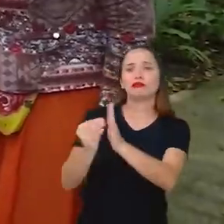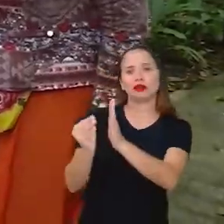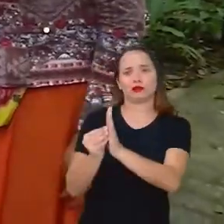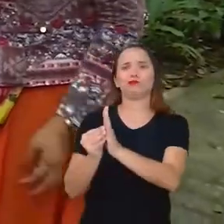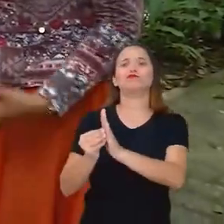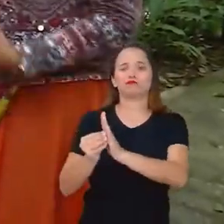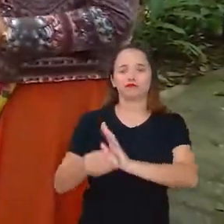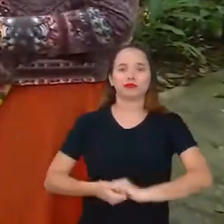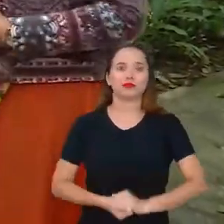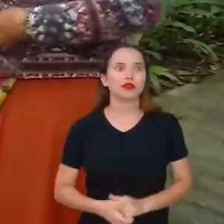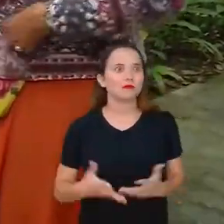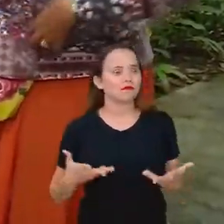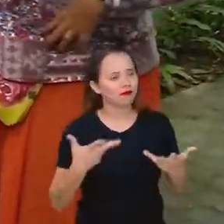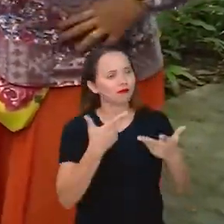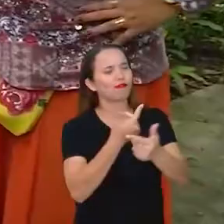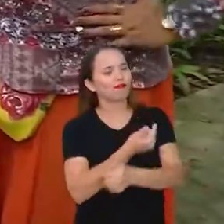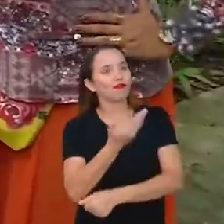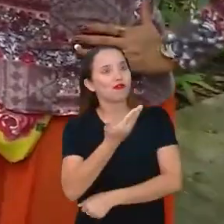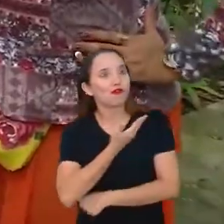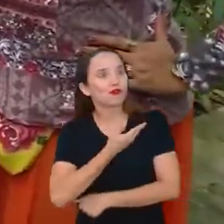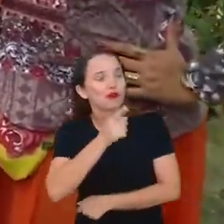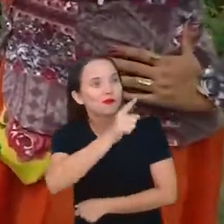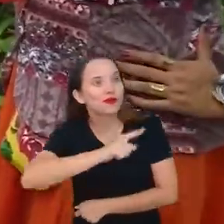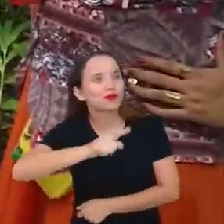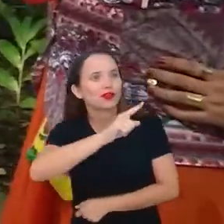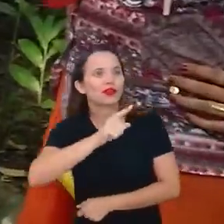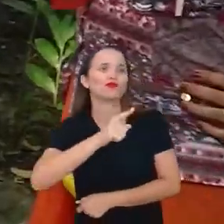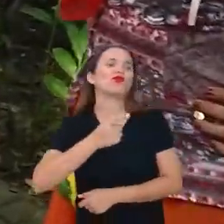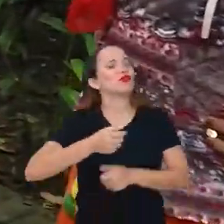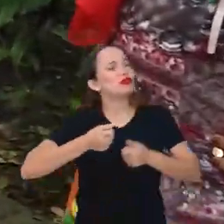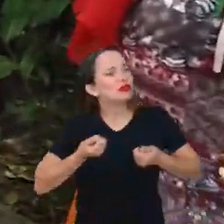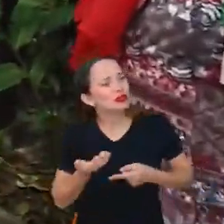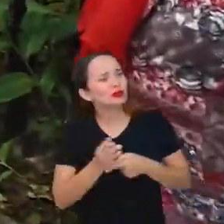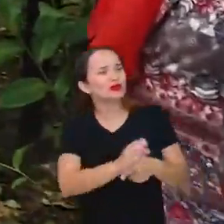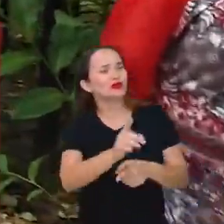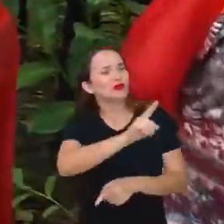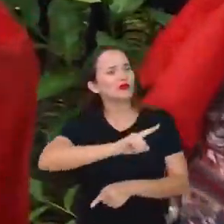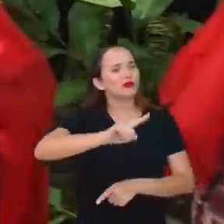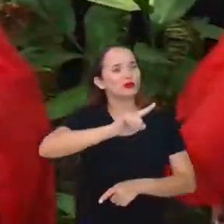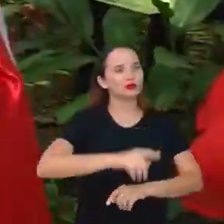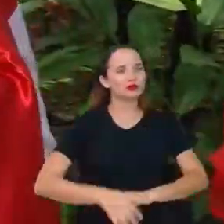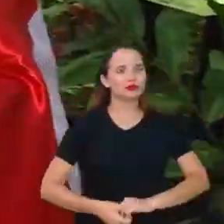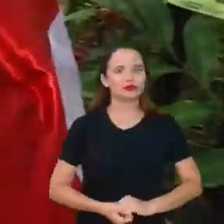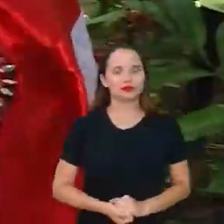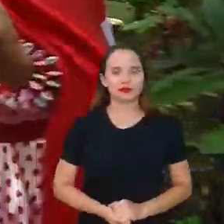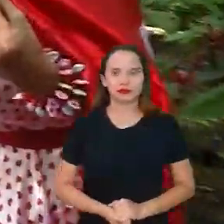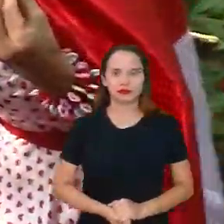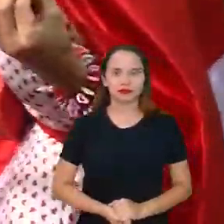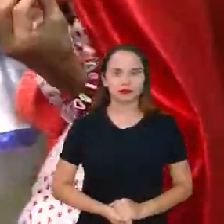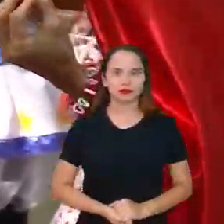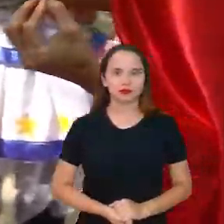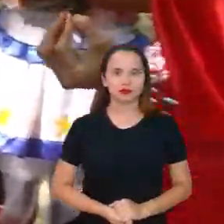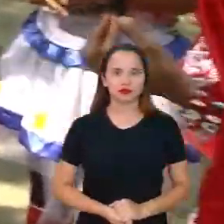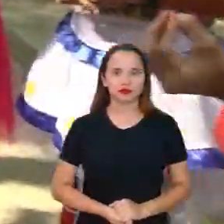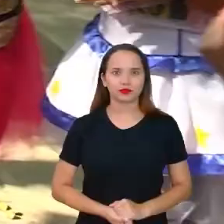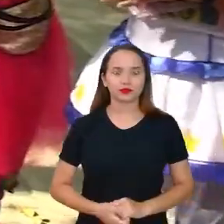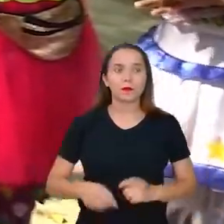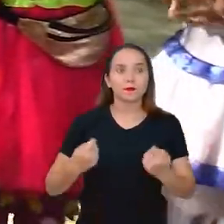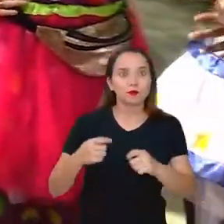Maravilha que os amigos de vocês compartilharem isso nós devemos